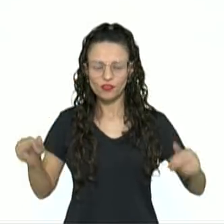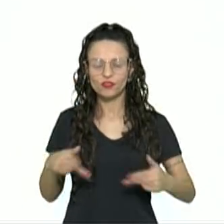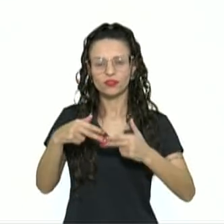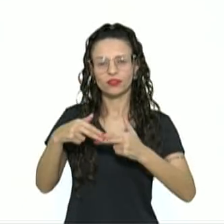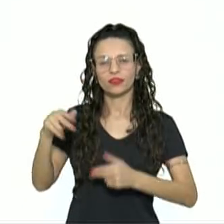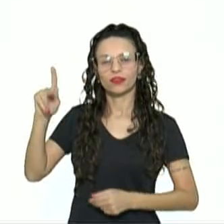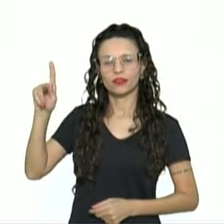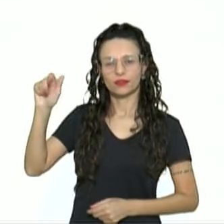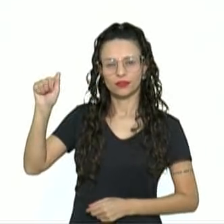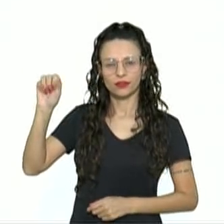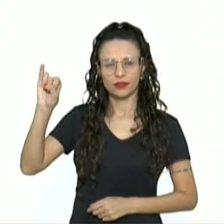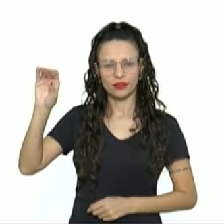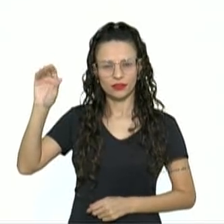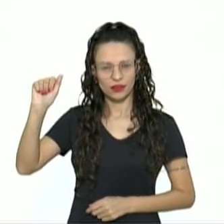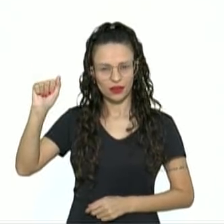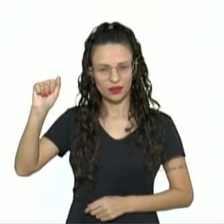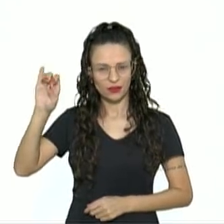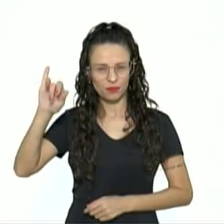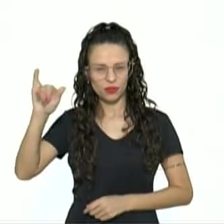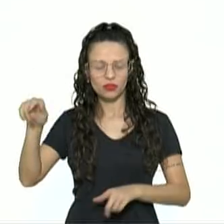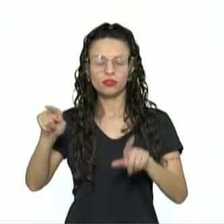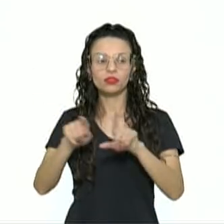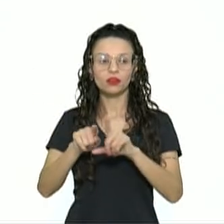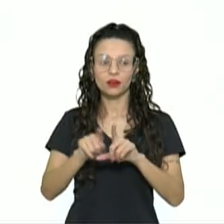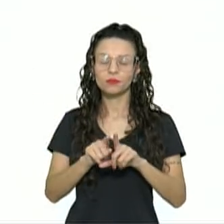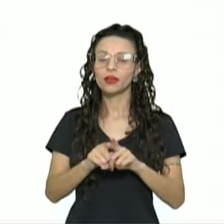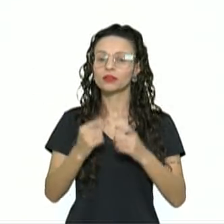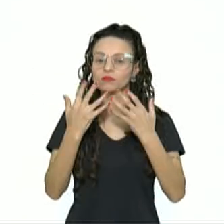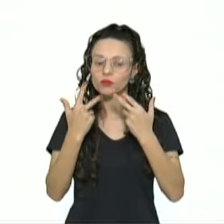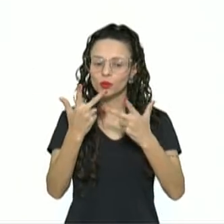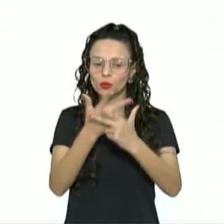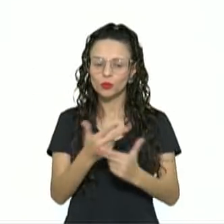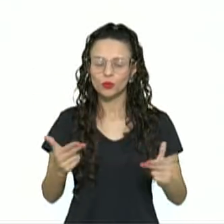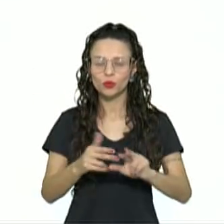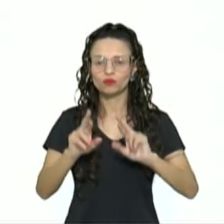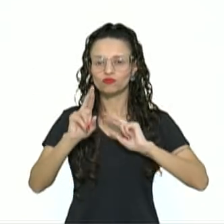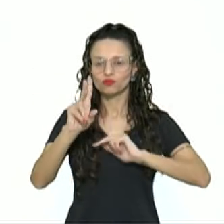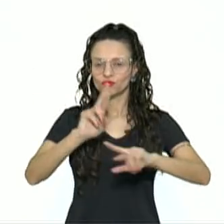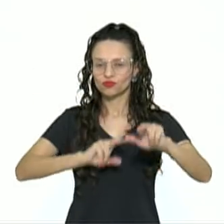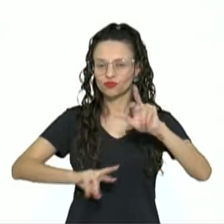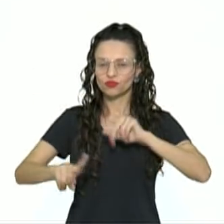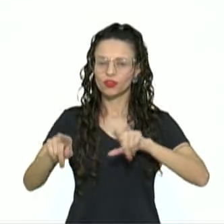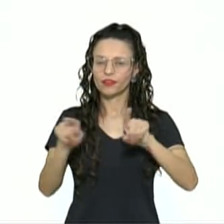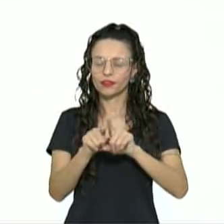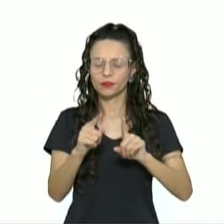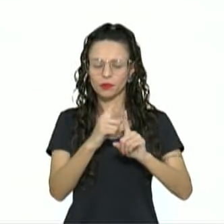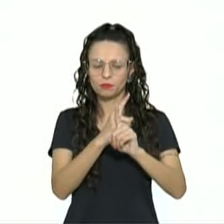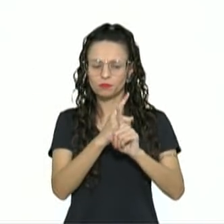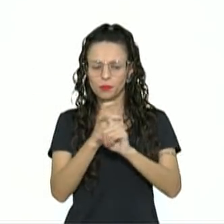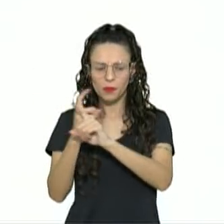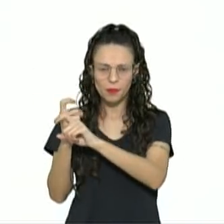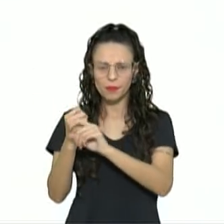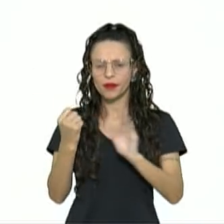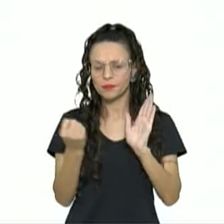apresenta os grafismos, né? Cores diferentes, né? Estão sempre presentes. E o trançado, né? Que